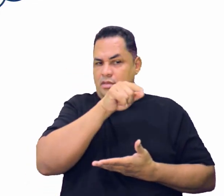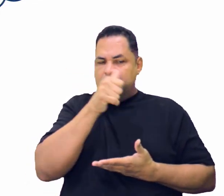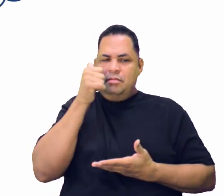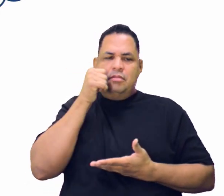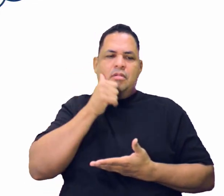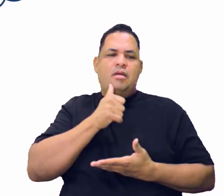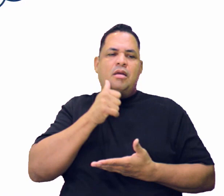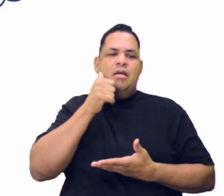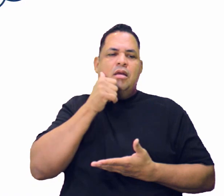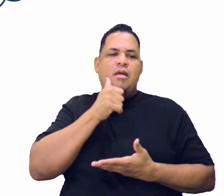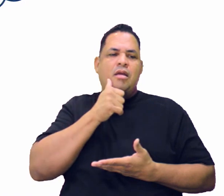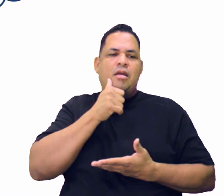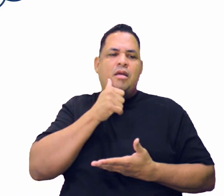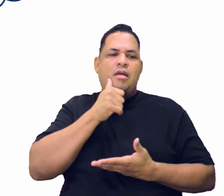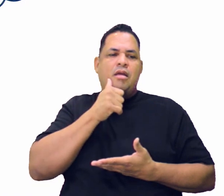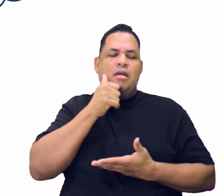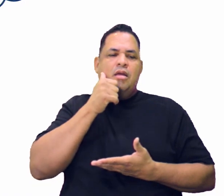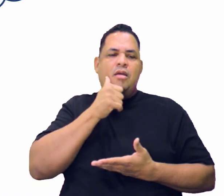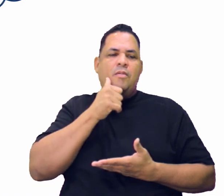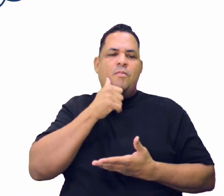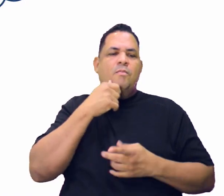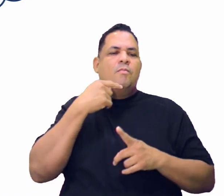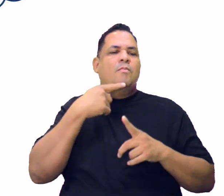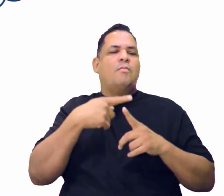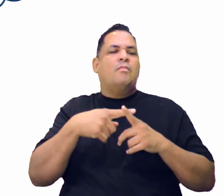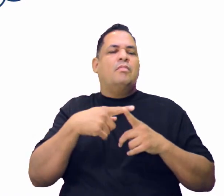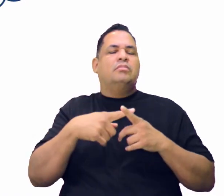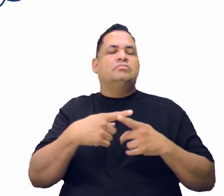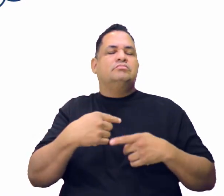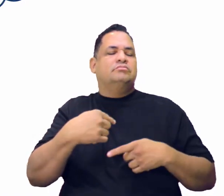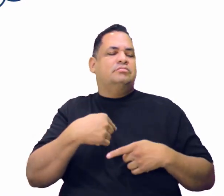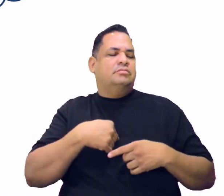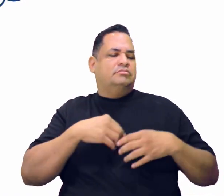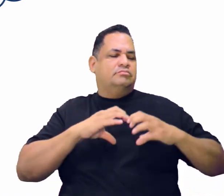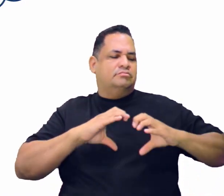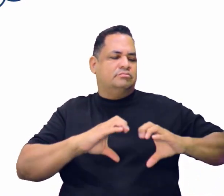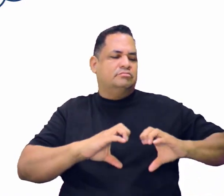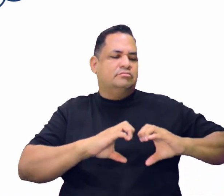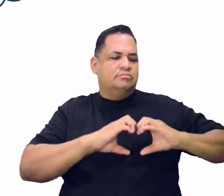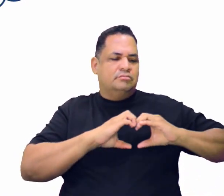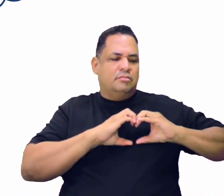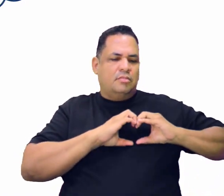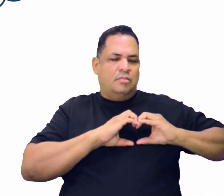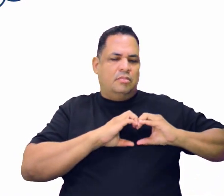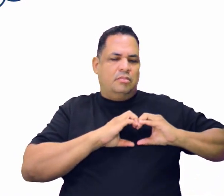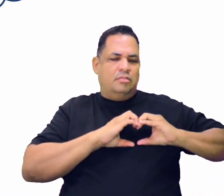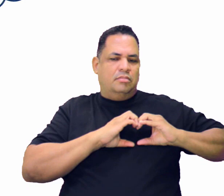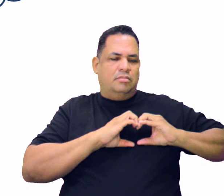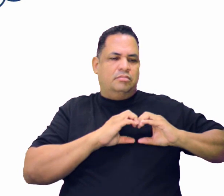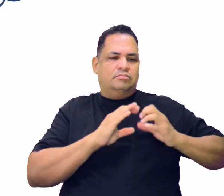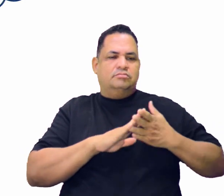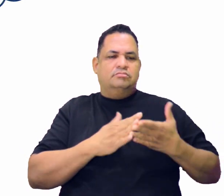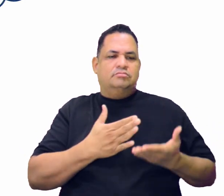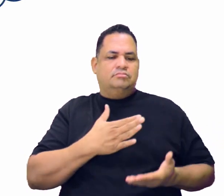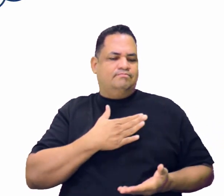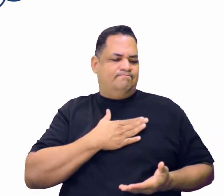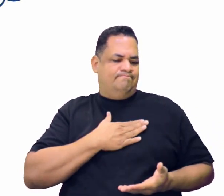Ela é a mulher porque me apaixonei. Ó, pela qual